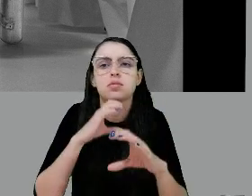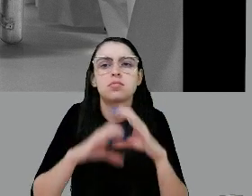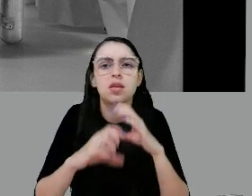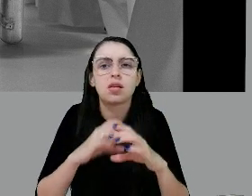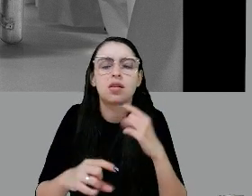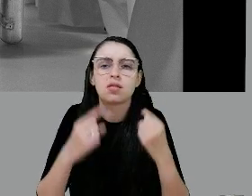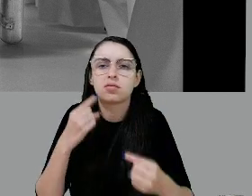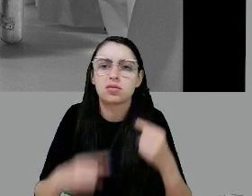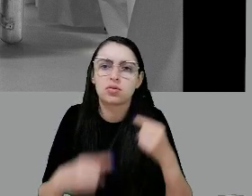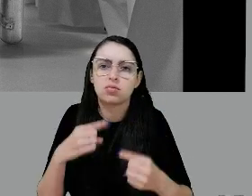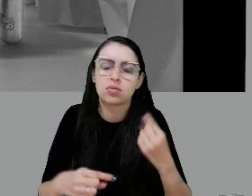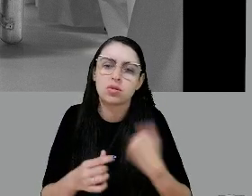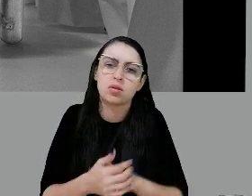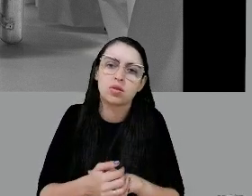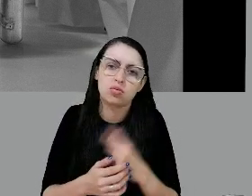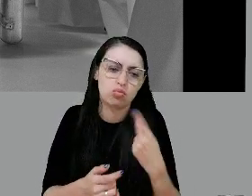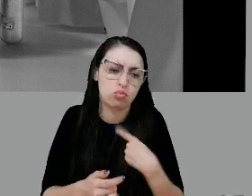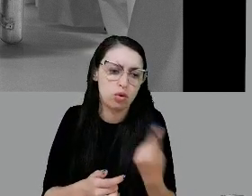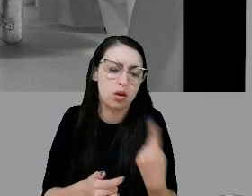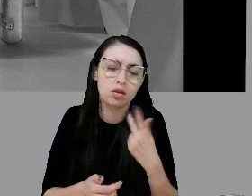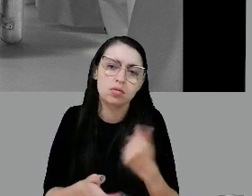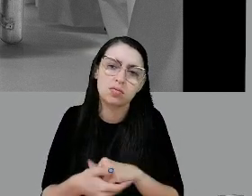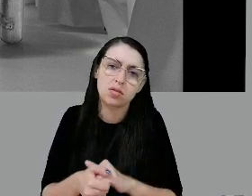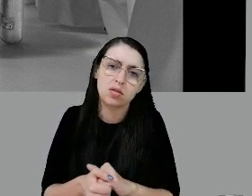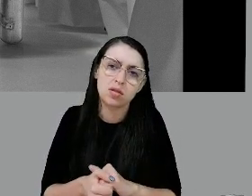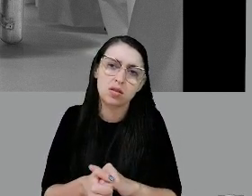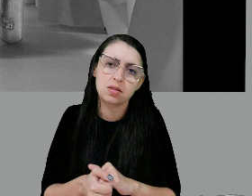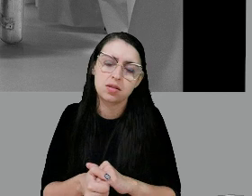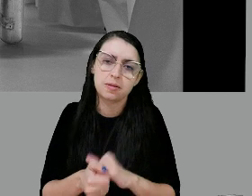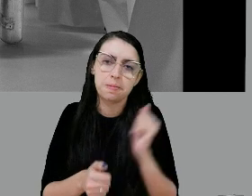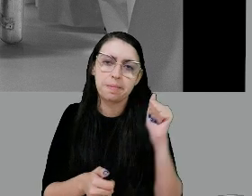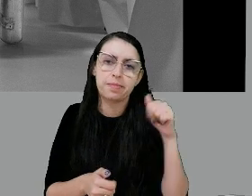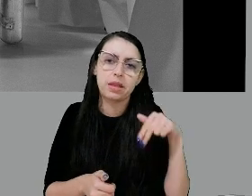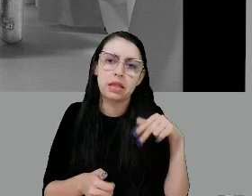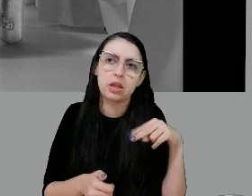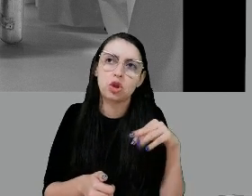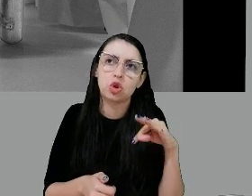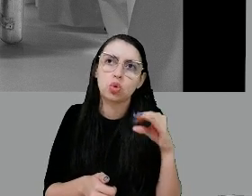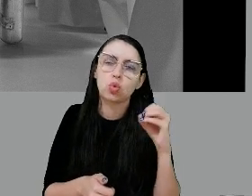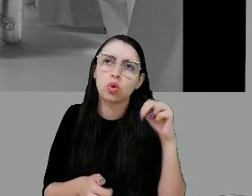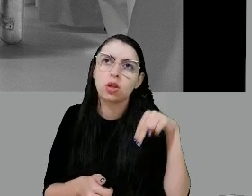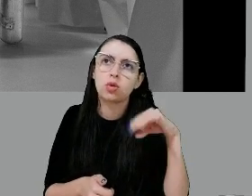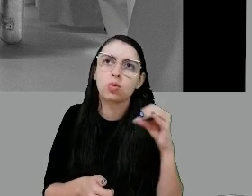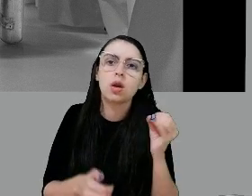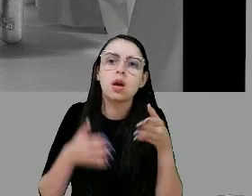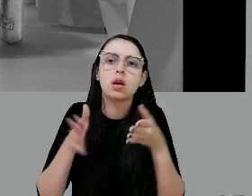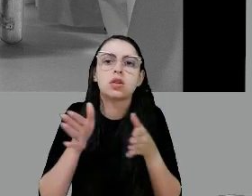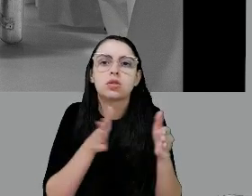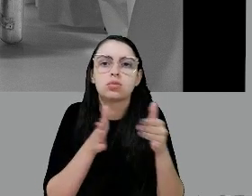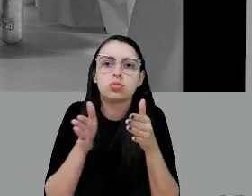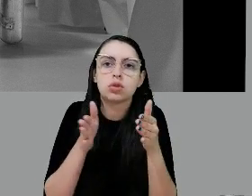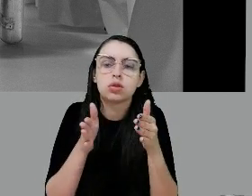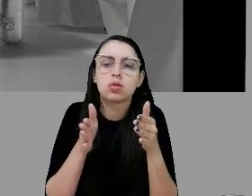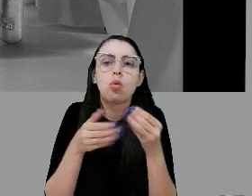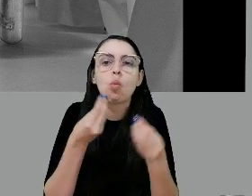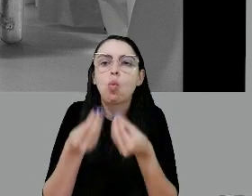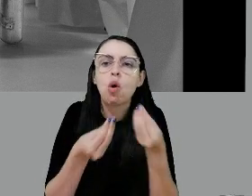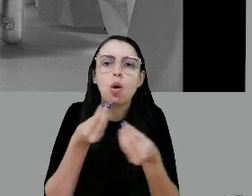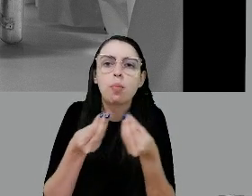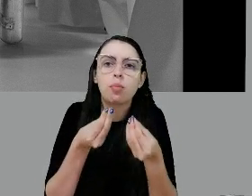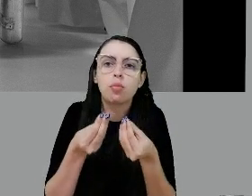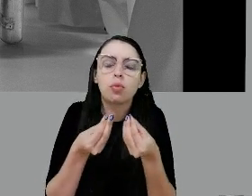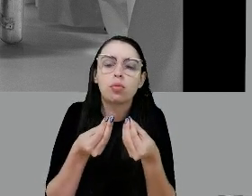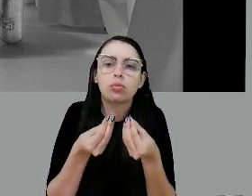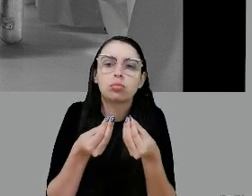debatidas, né, entre o autor José Augusto e eu, que faço a coordenação do projeto, né, e norteando